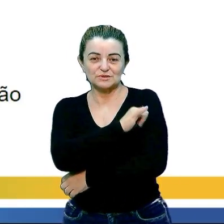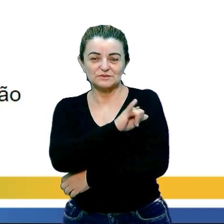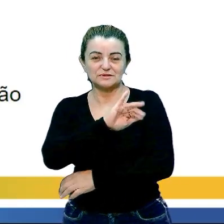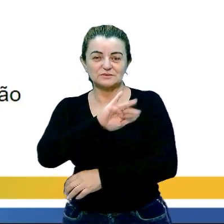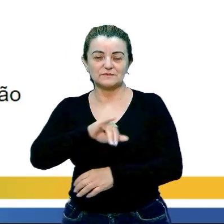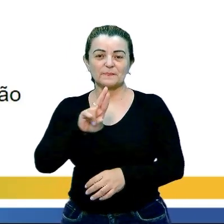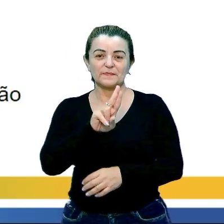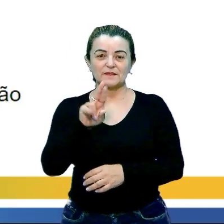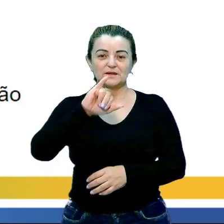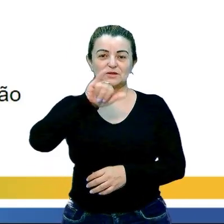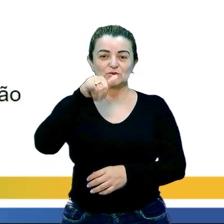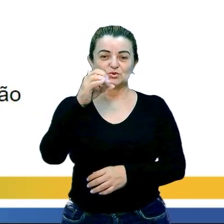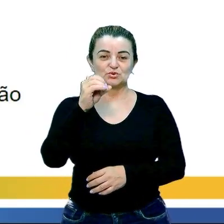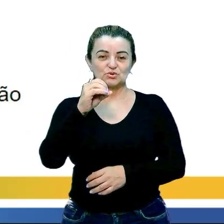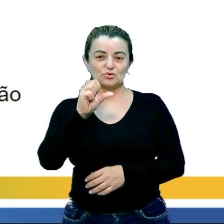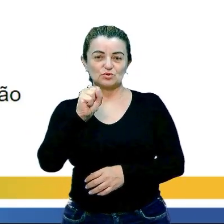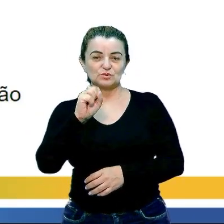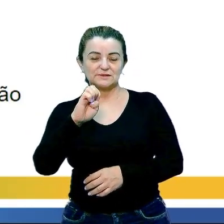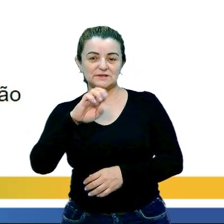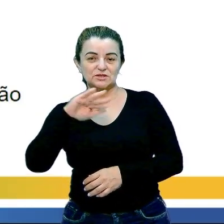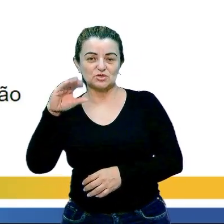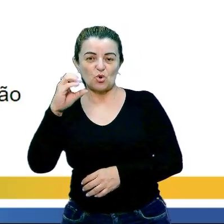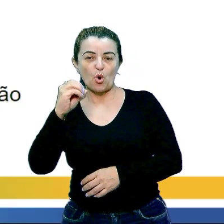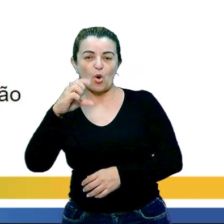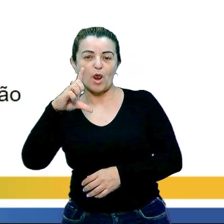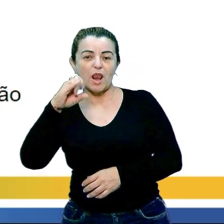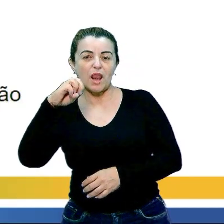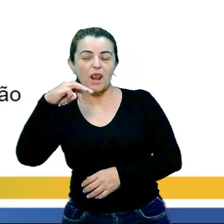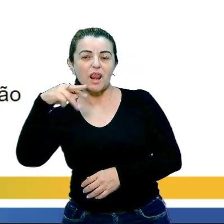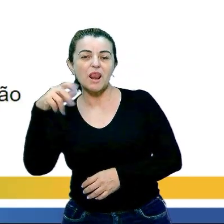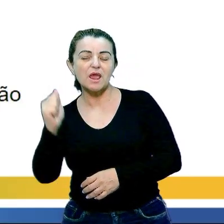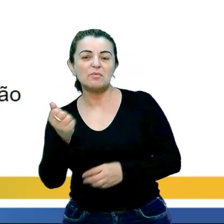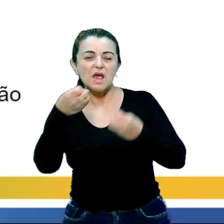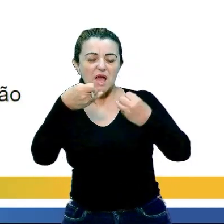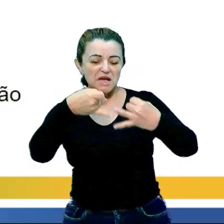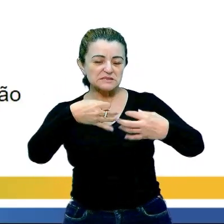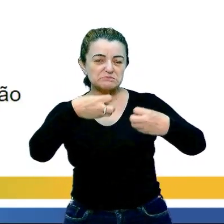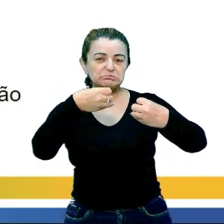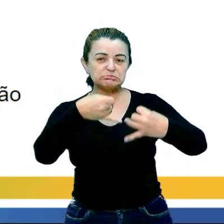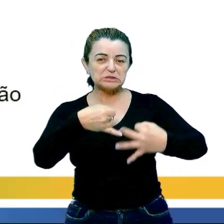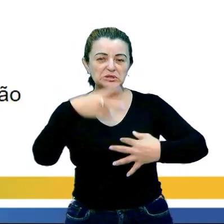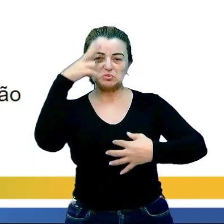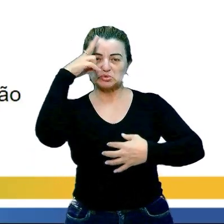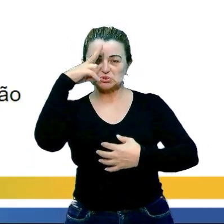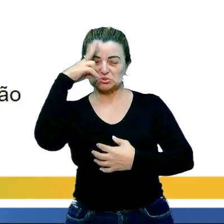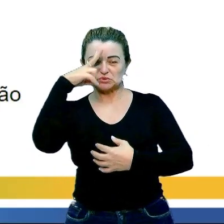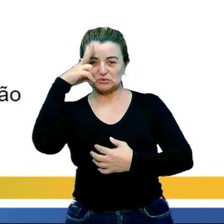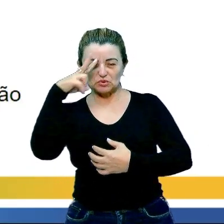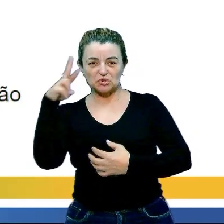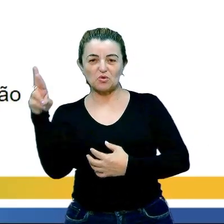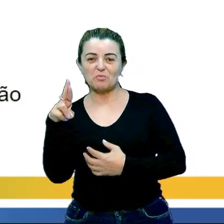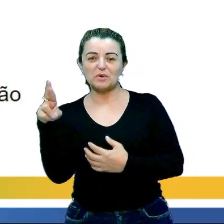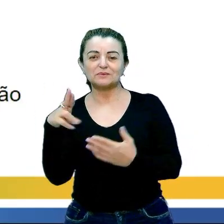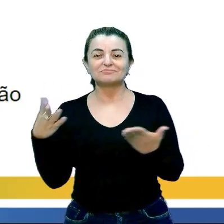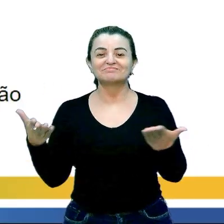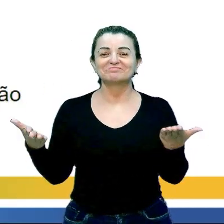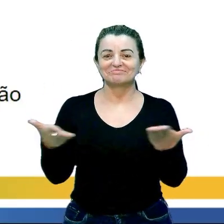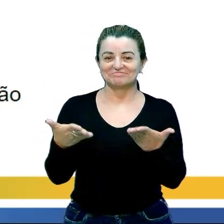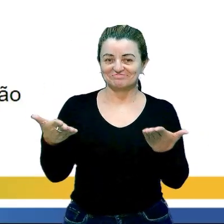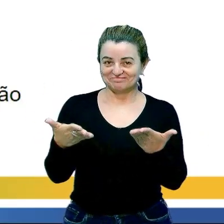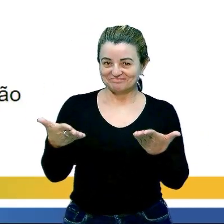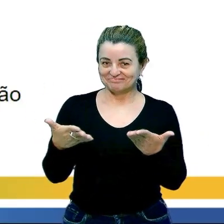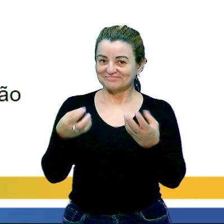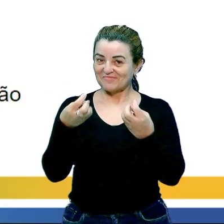de Olímpos. Ele está falando sobre o quê? Sobre o legado romano na atualidade. A gente falou bem na nossa